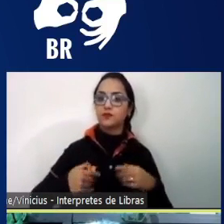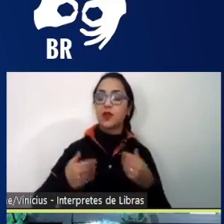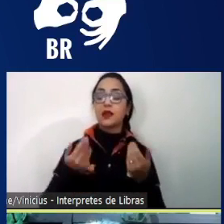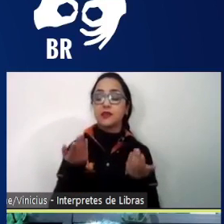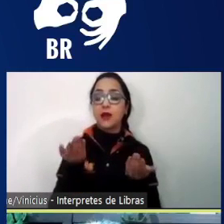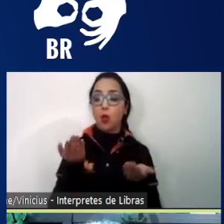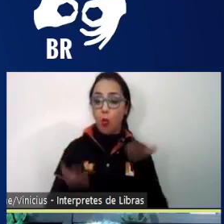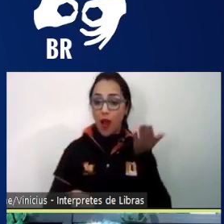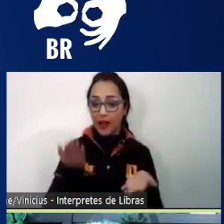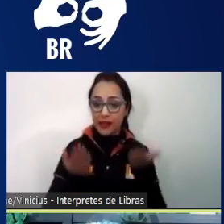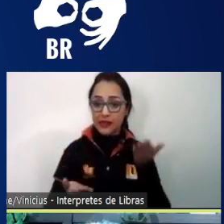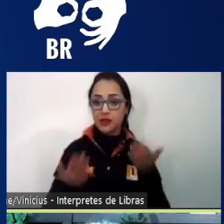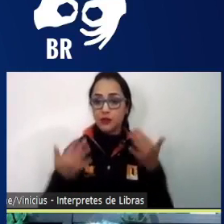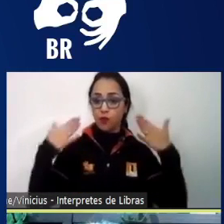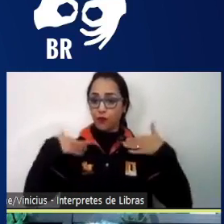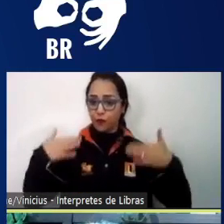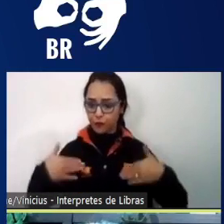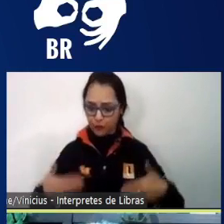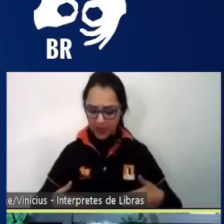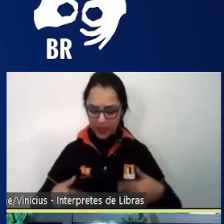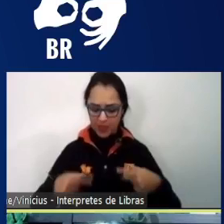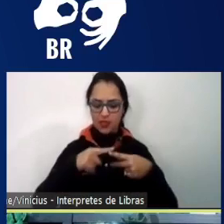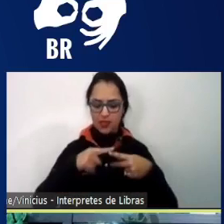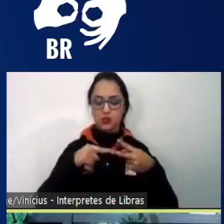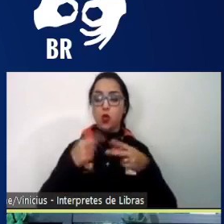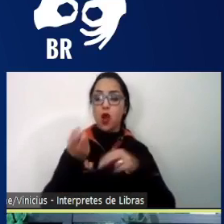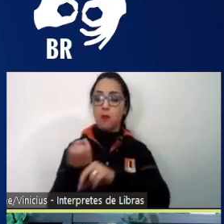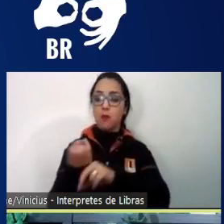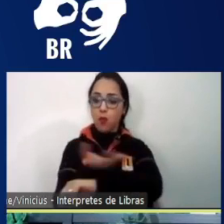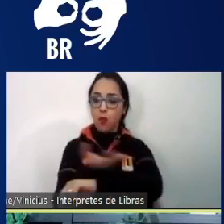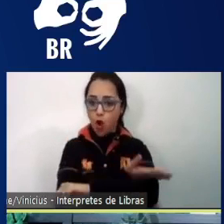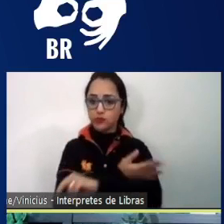espiritual. E ele é